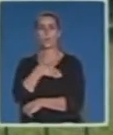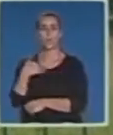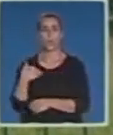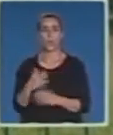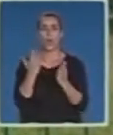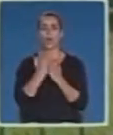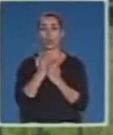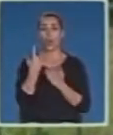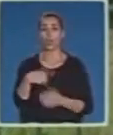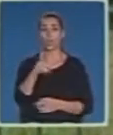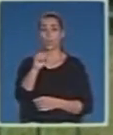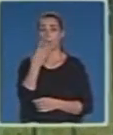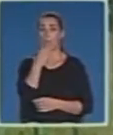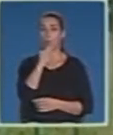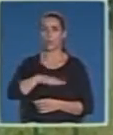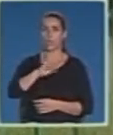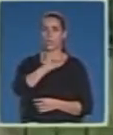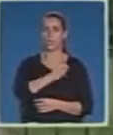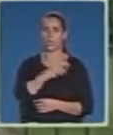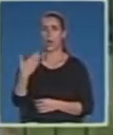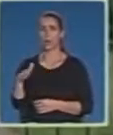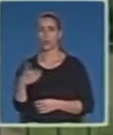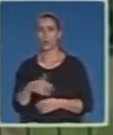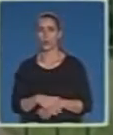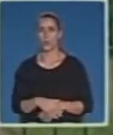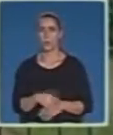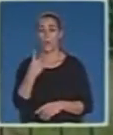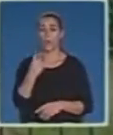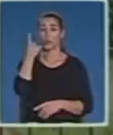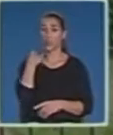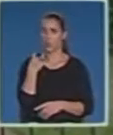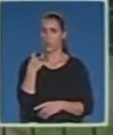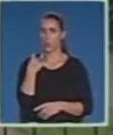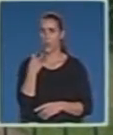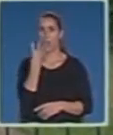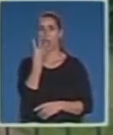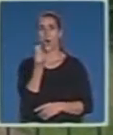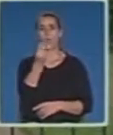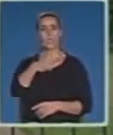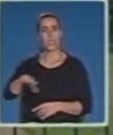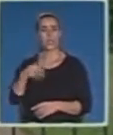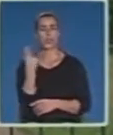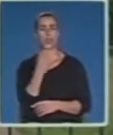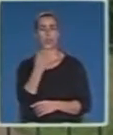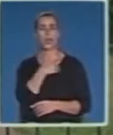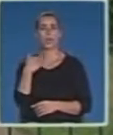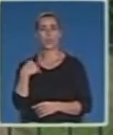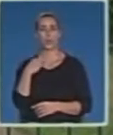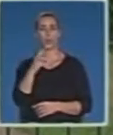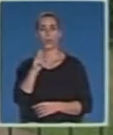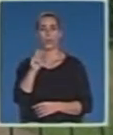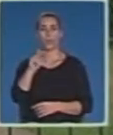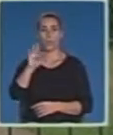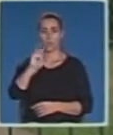tem 60 alunos, dos 3 aos 11 anos. Antes de ontem foram enviadas 4 crianças para a Unidade de Saúde dos Finais,